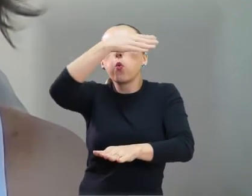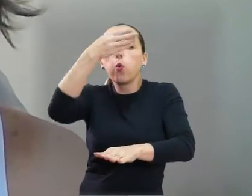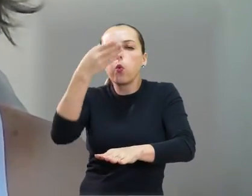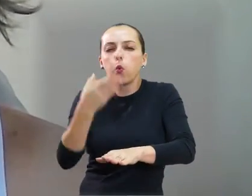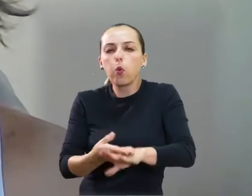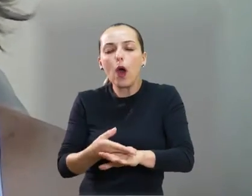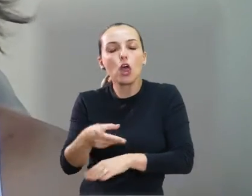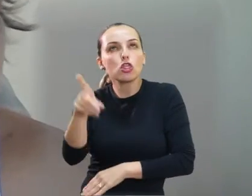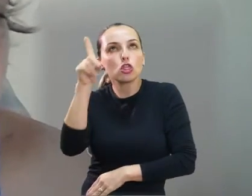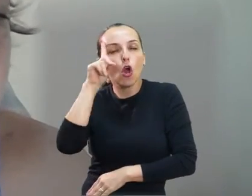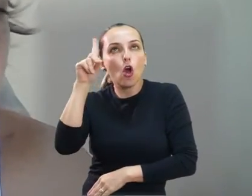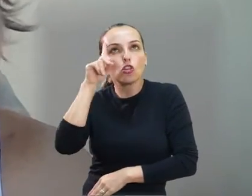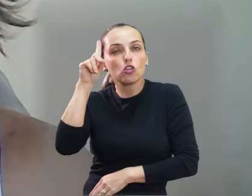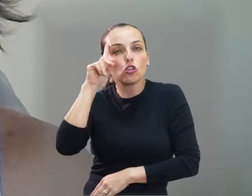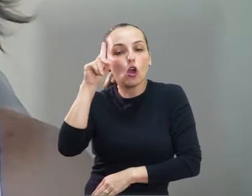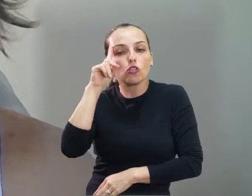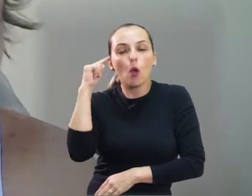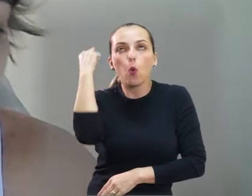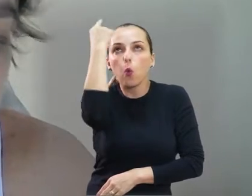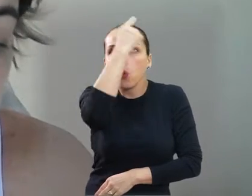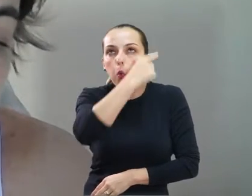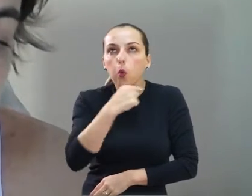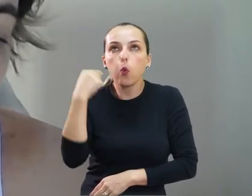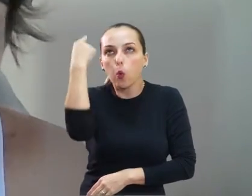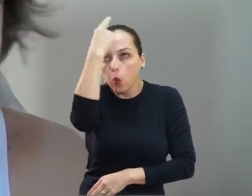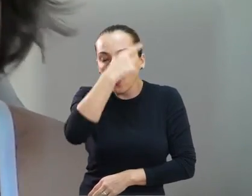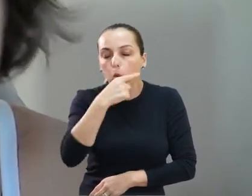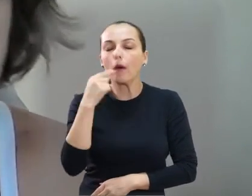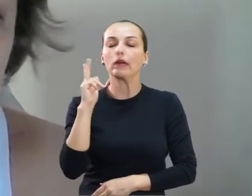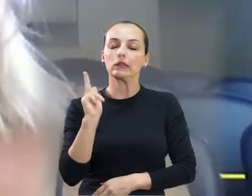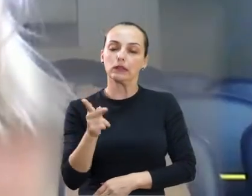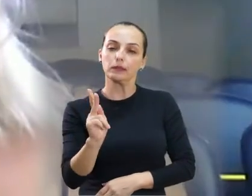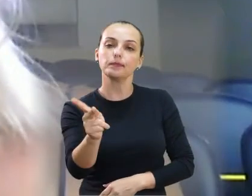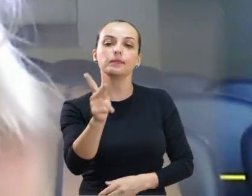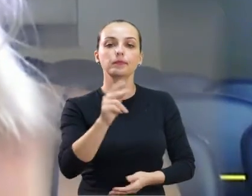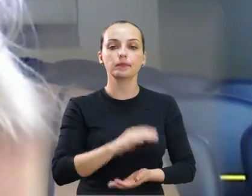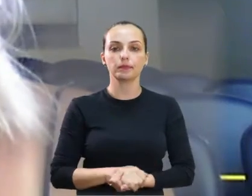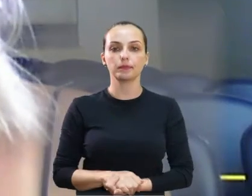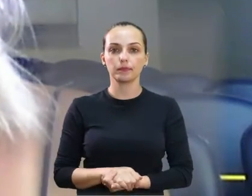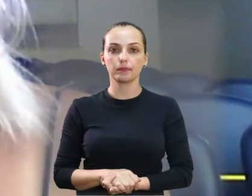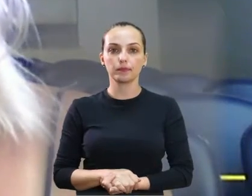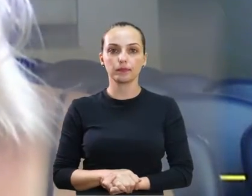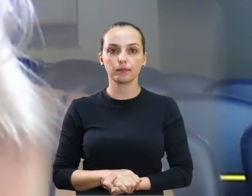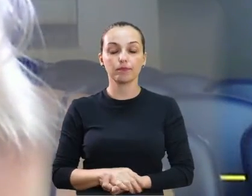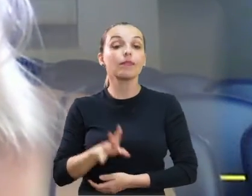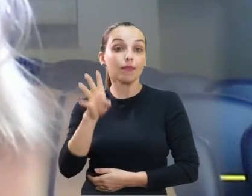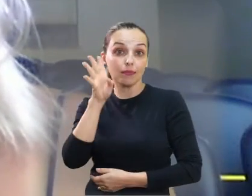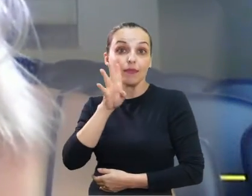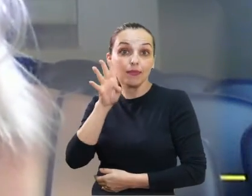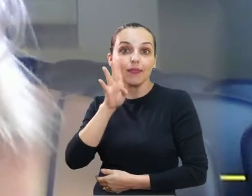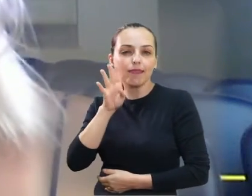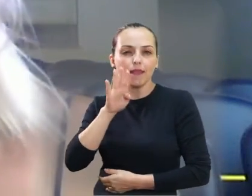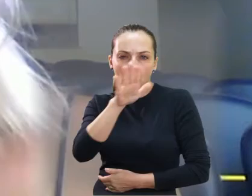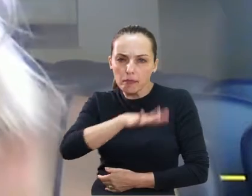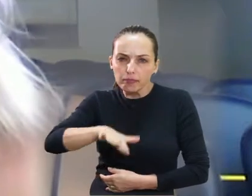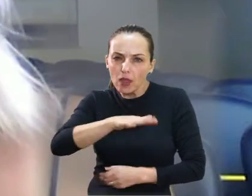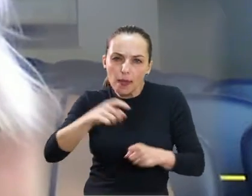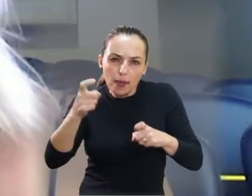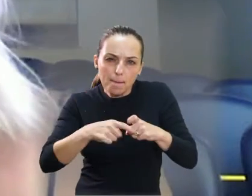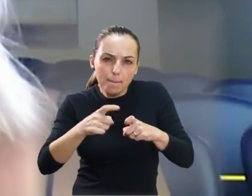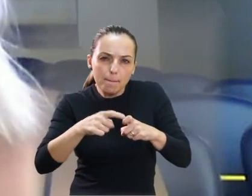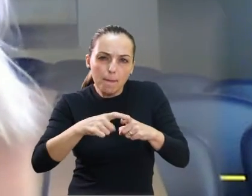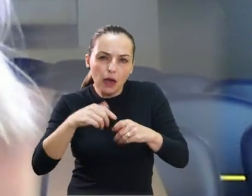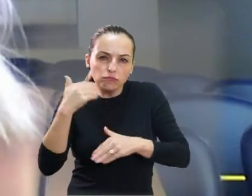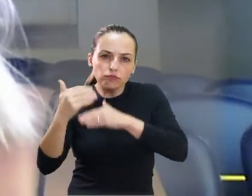intensa, cotidiana, 24 horas por dia. Bacana, Marisa. Os inúmeros avanços na